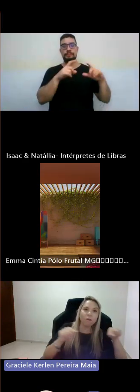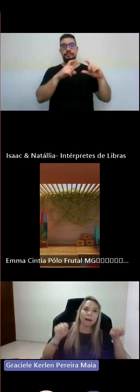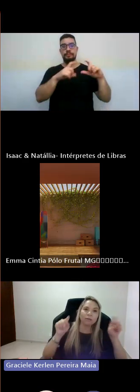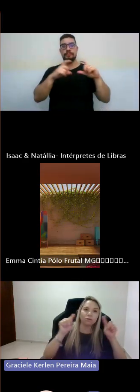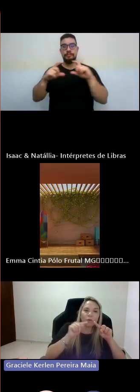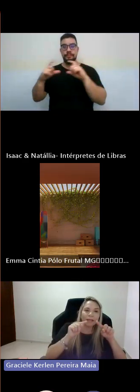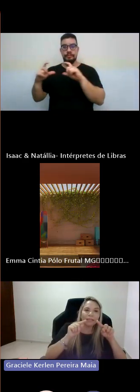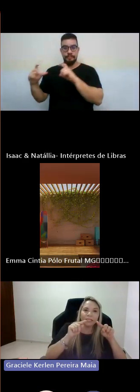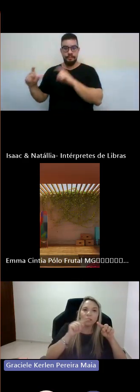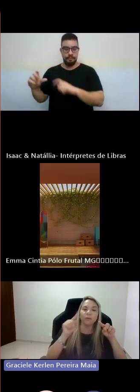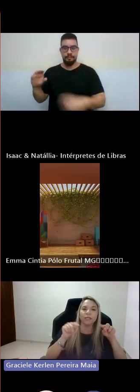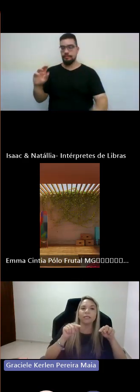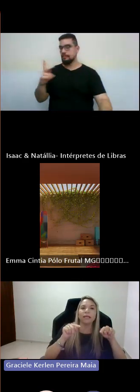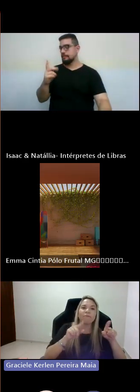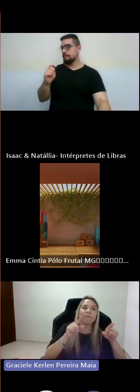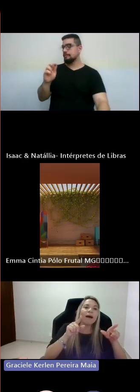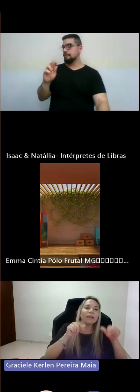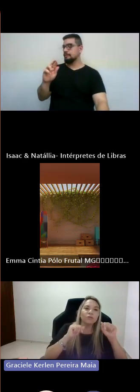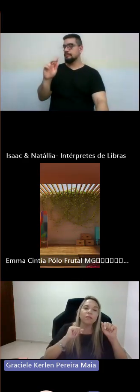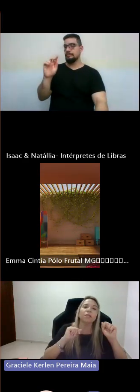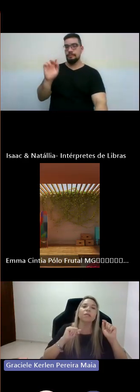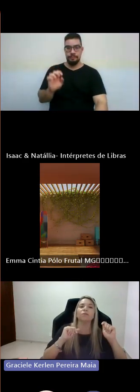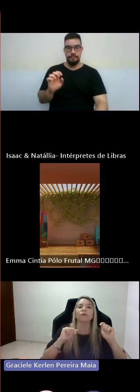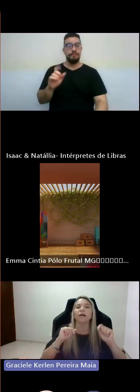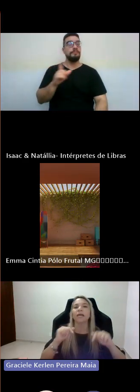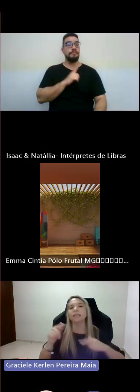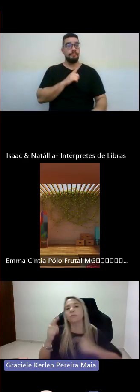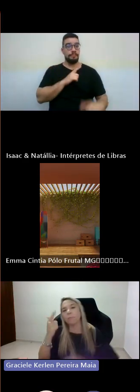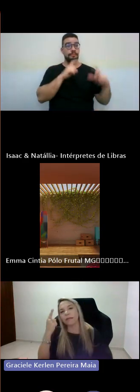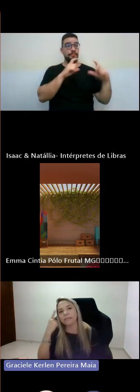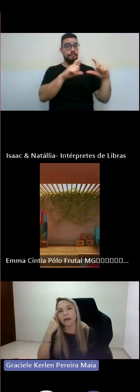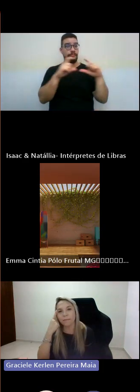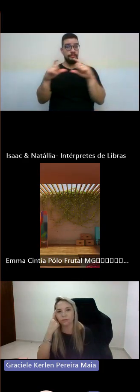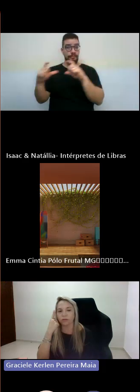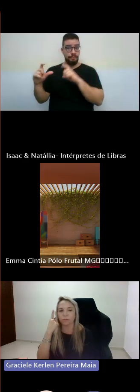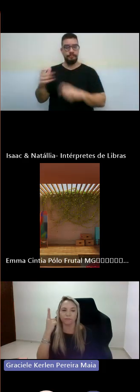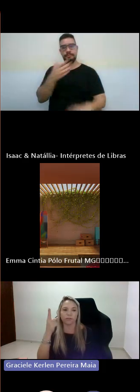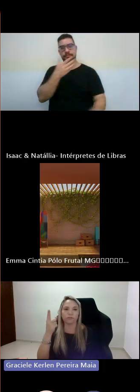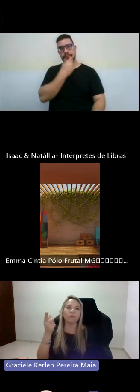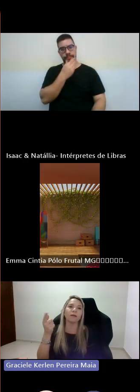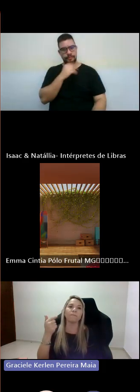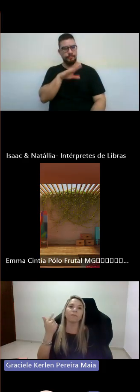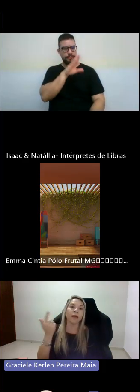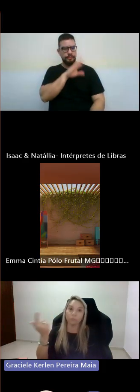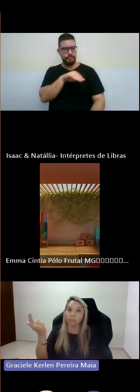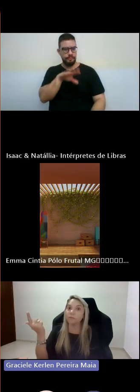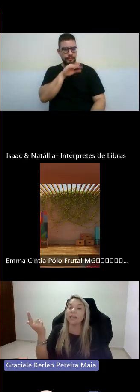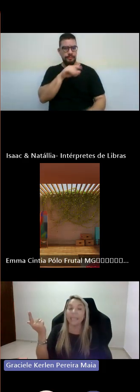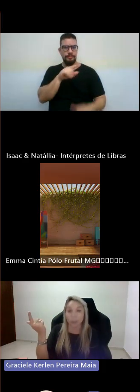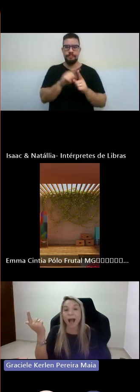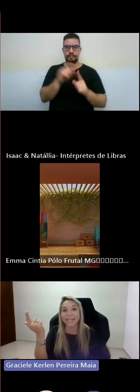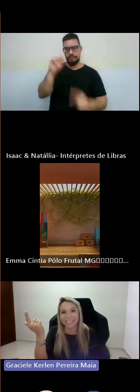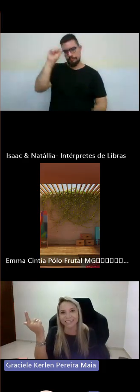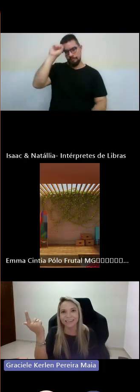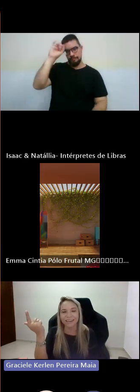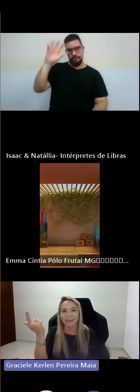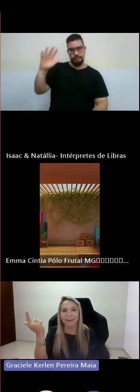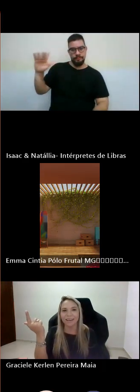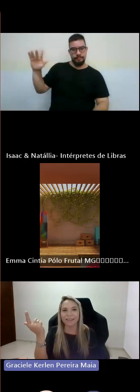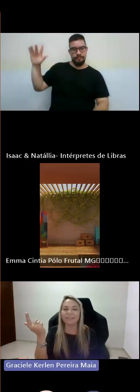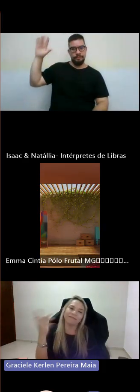Esse formato de quadrinho aí, da fala do menino, e do pensamento da professora é um tipo de